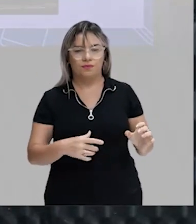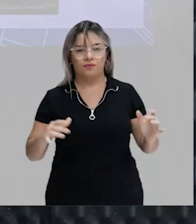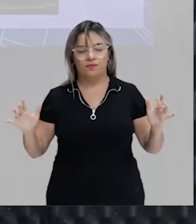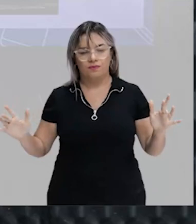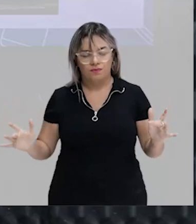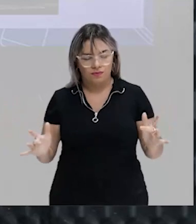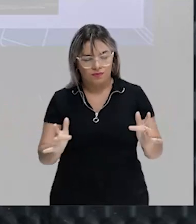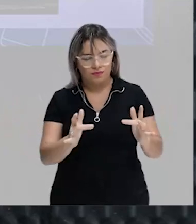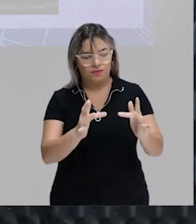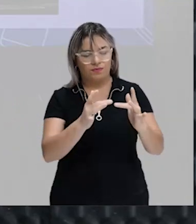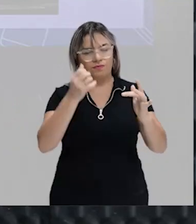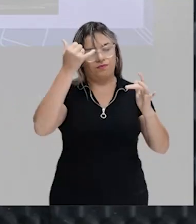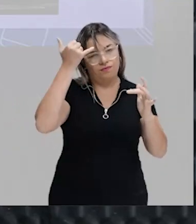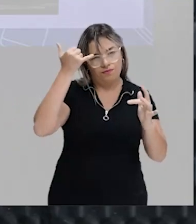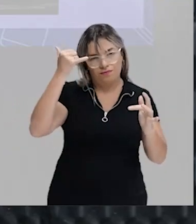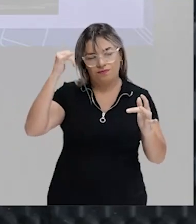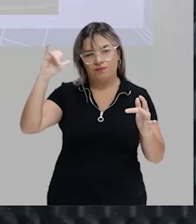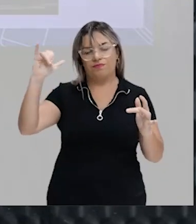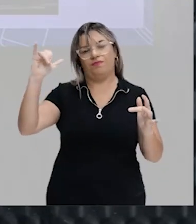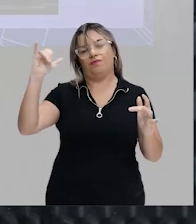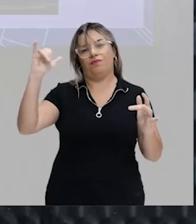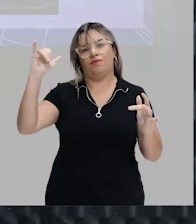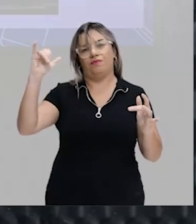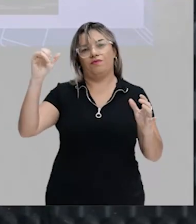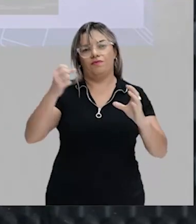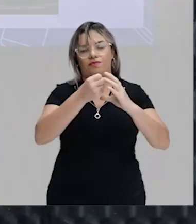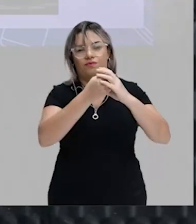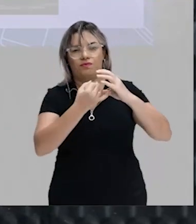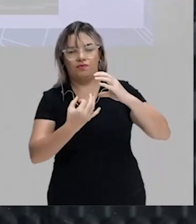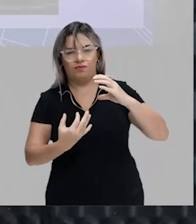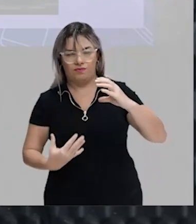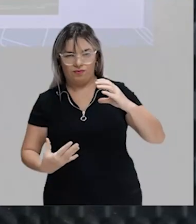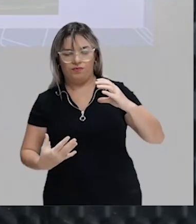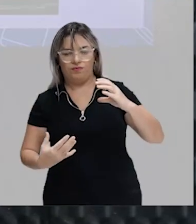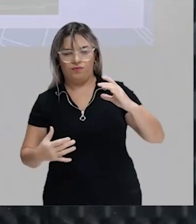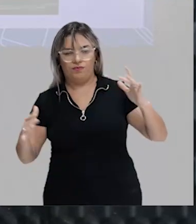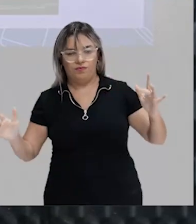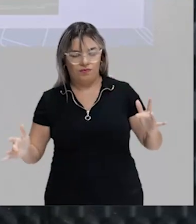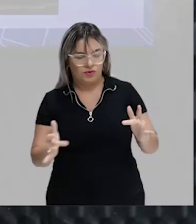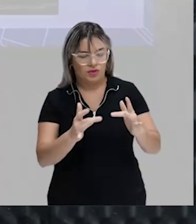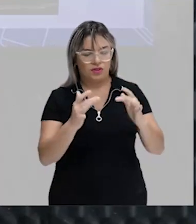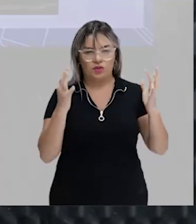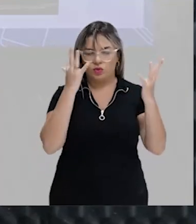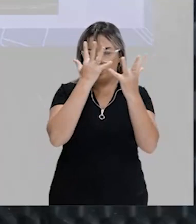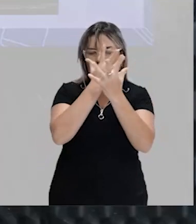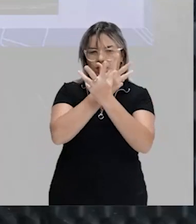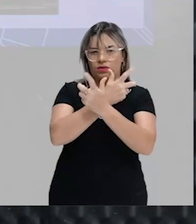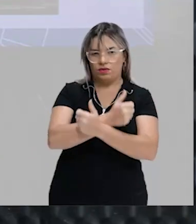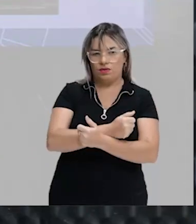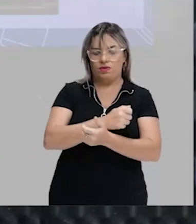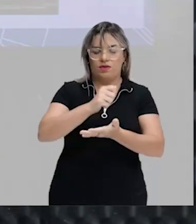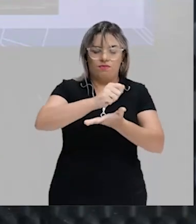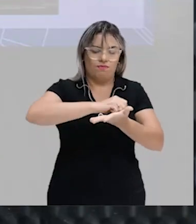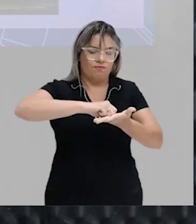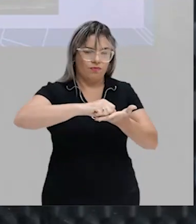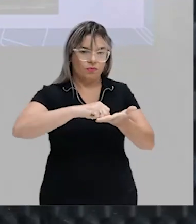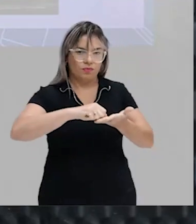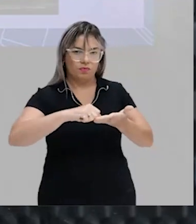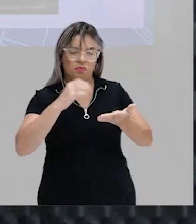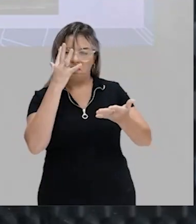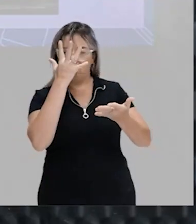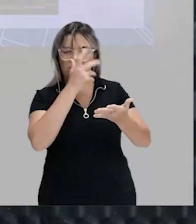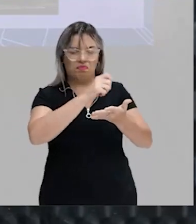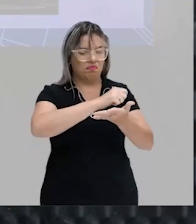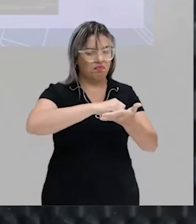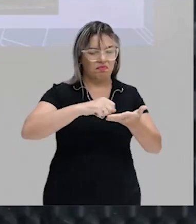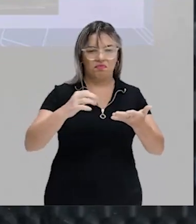clássica, essa ideia, essa caracterização, né, do clássico, do belo, vem para a escrita, para a literatura,